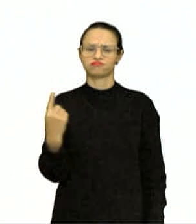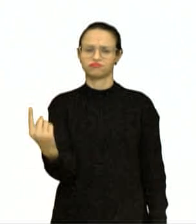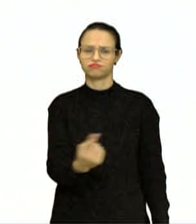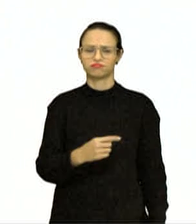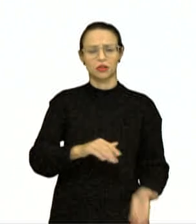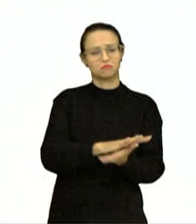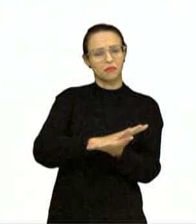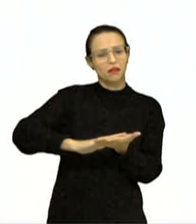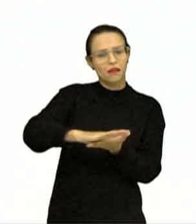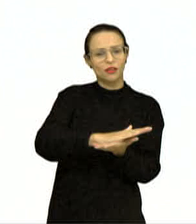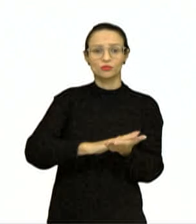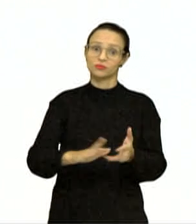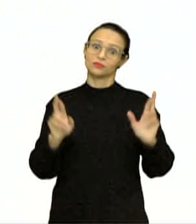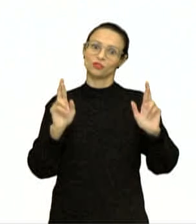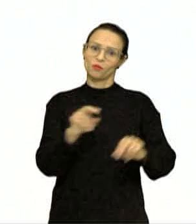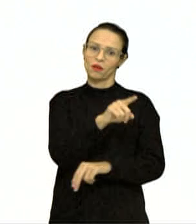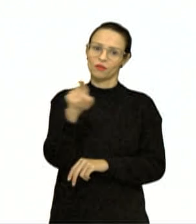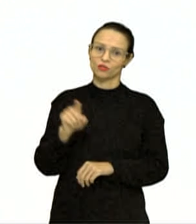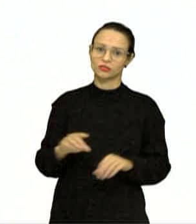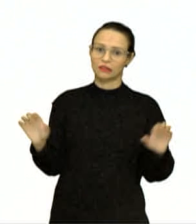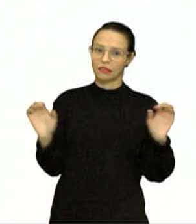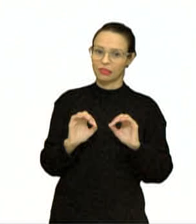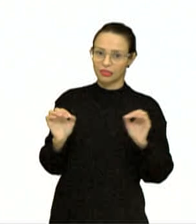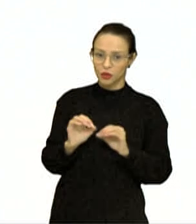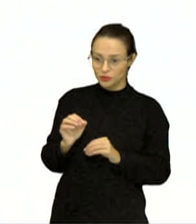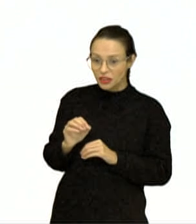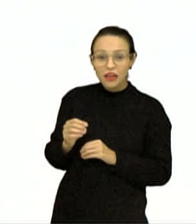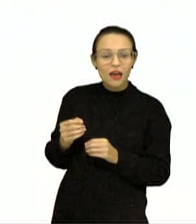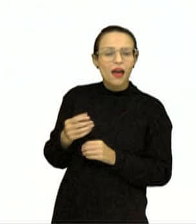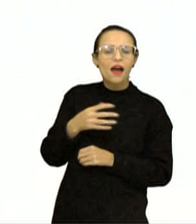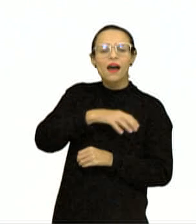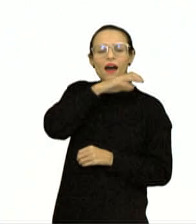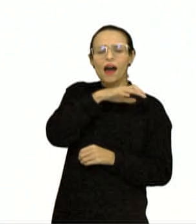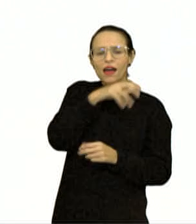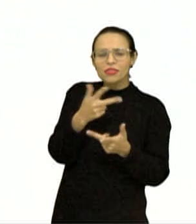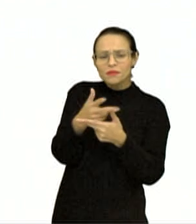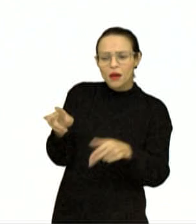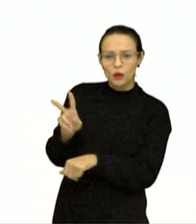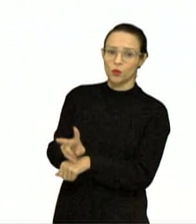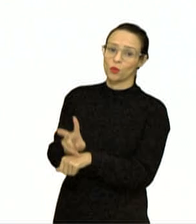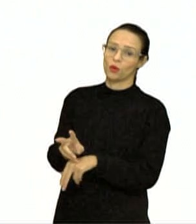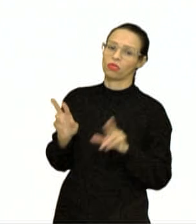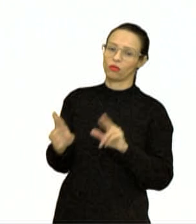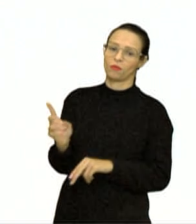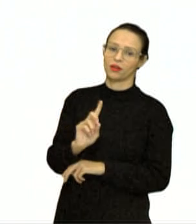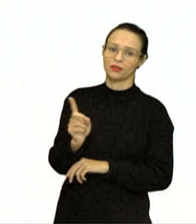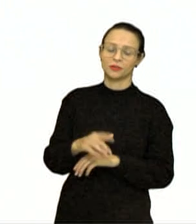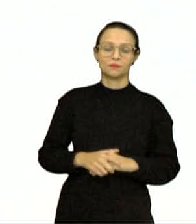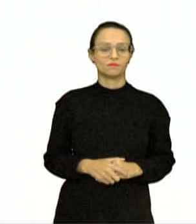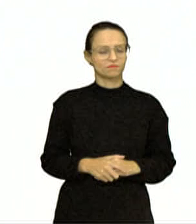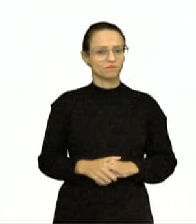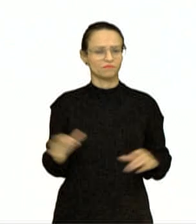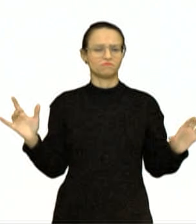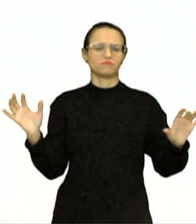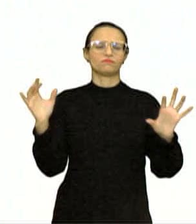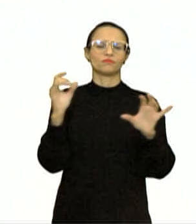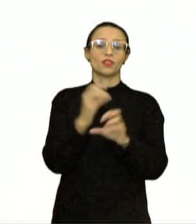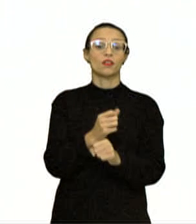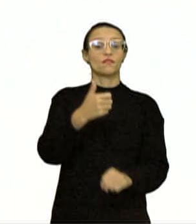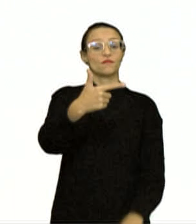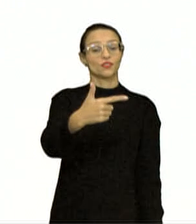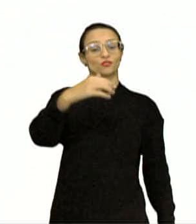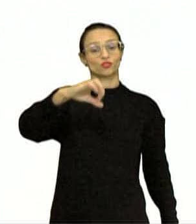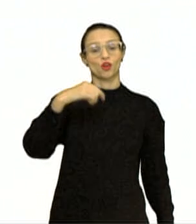e espero que você não tenha um bichinho de estimação. Na minha conta, são 29 horas por